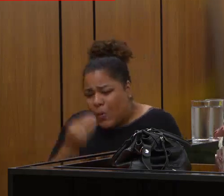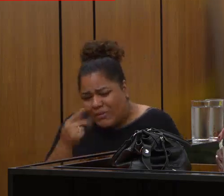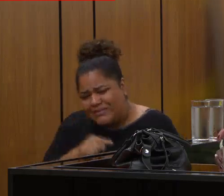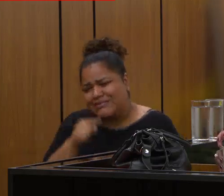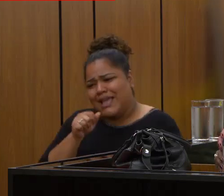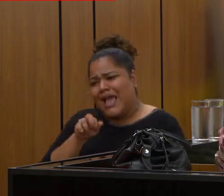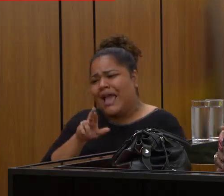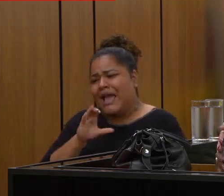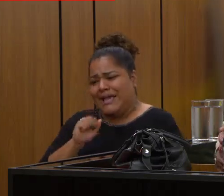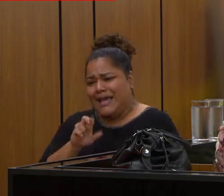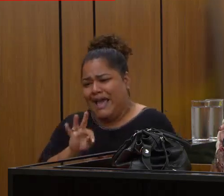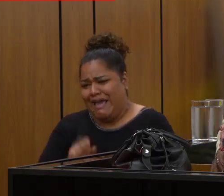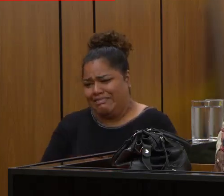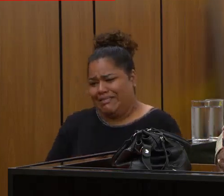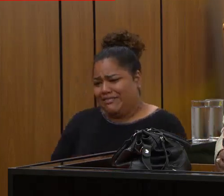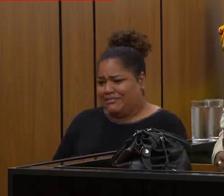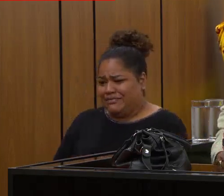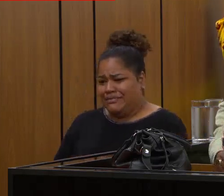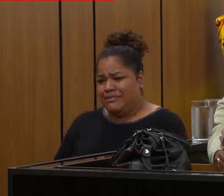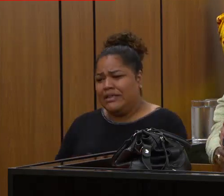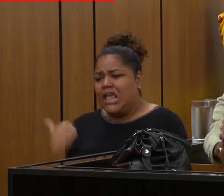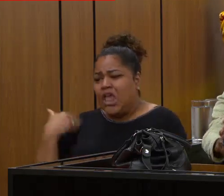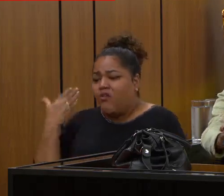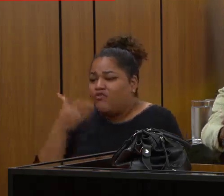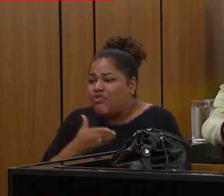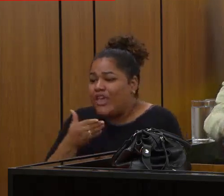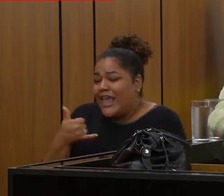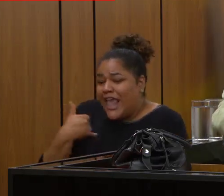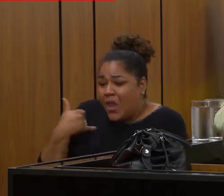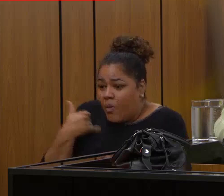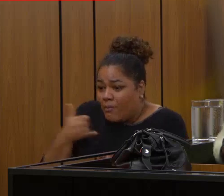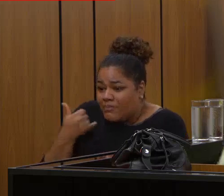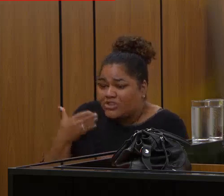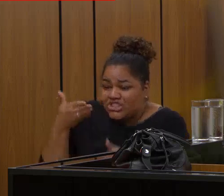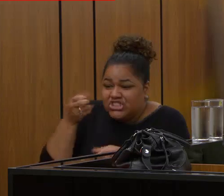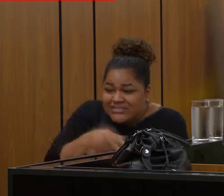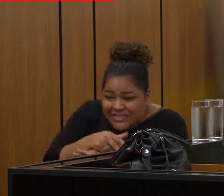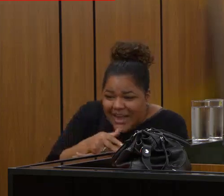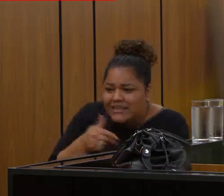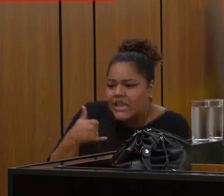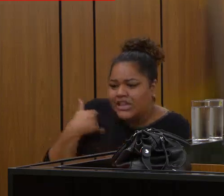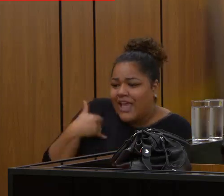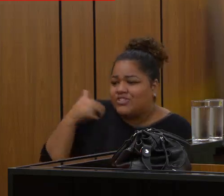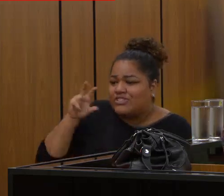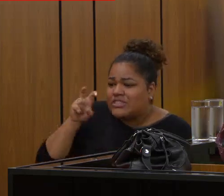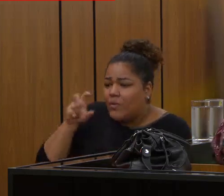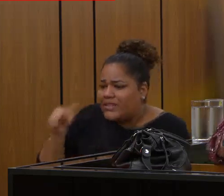tudo eu fui para casa eu tava com 57 anos de idade